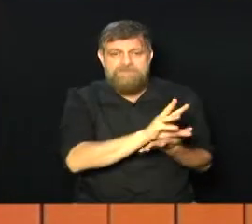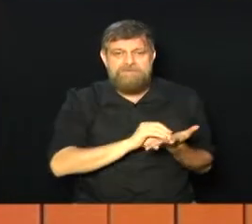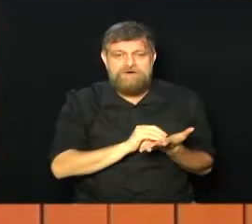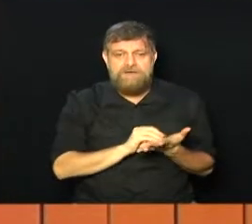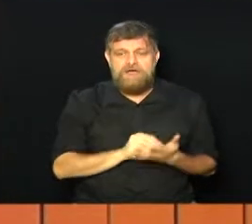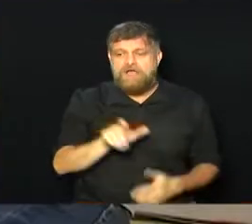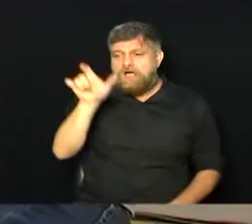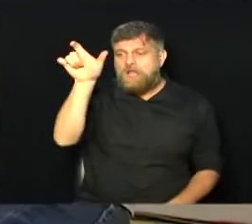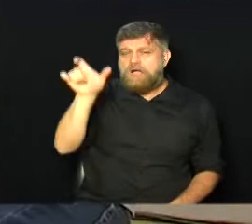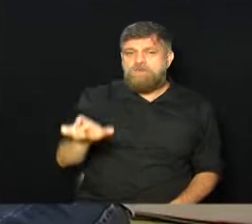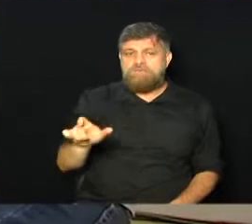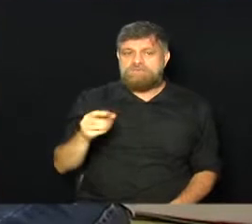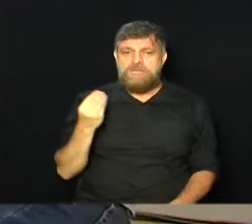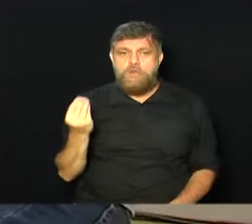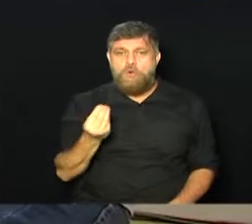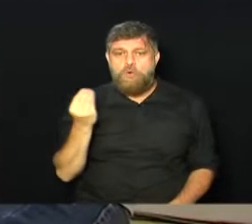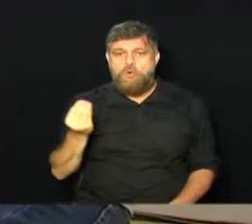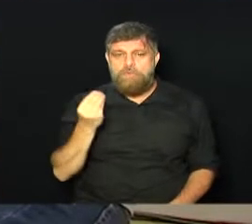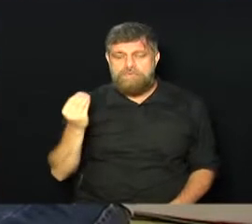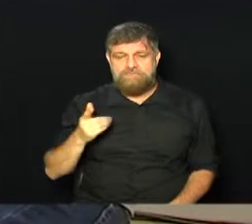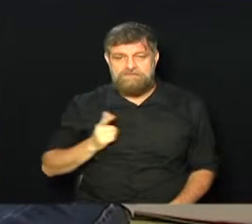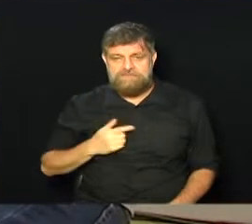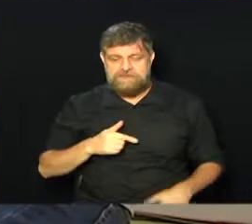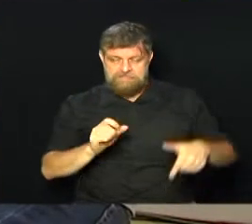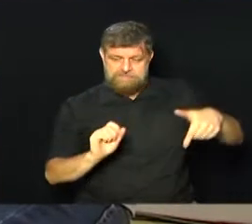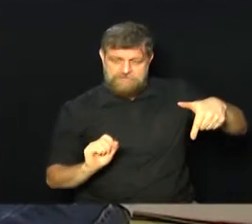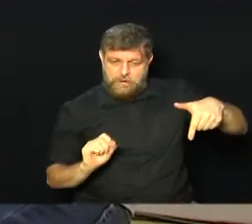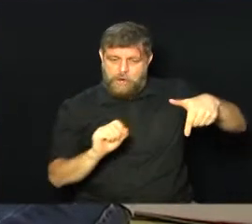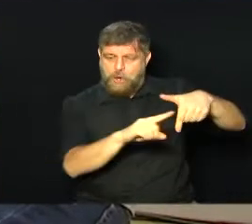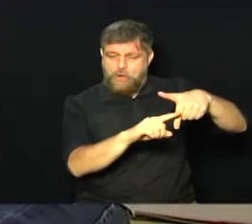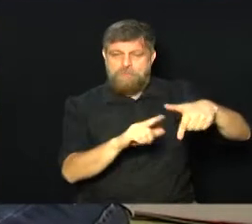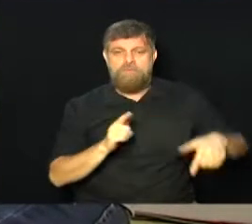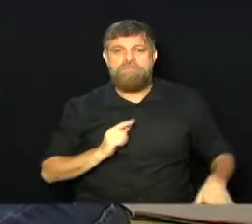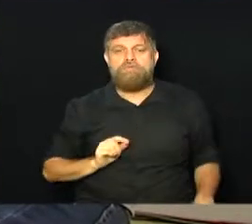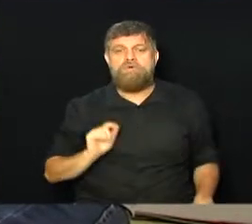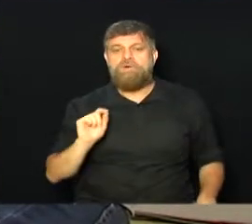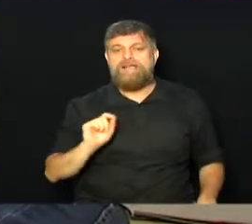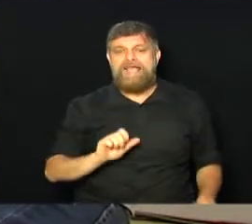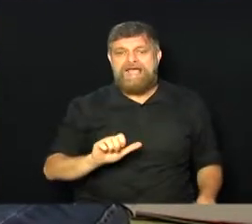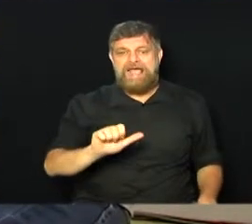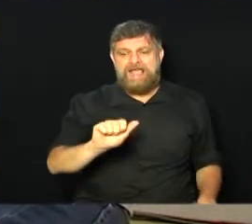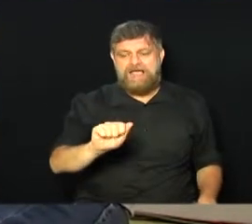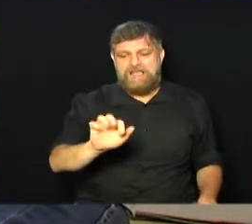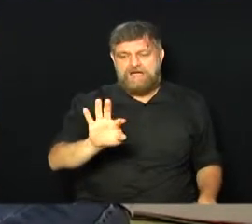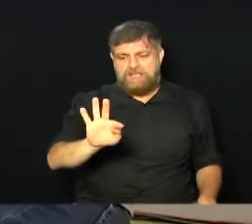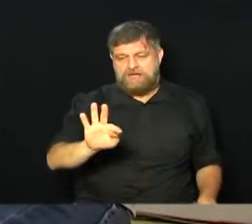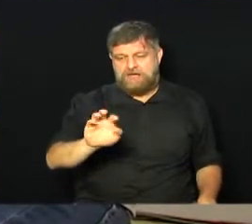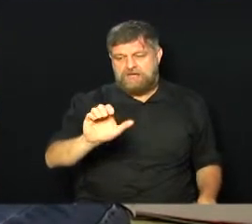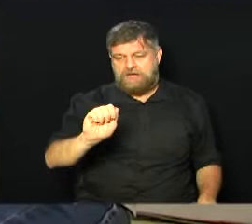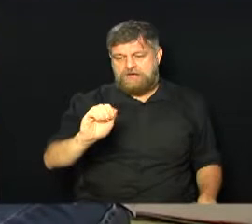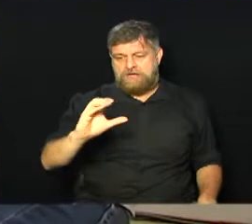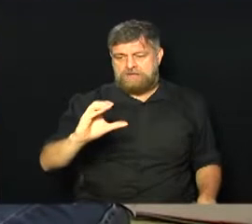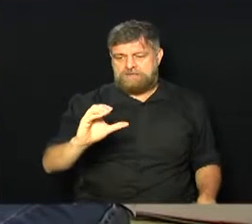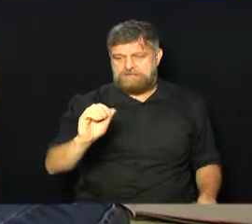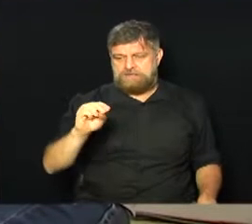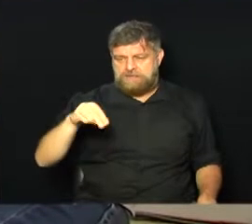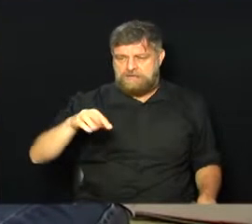atacante? Você que queria fazer gol, tá lá sempre ali na frente? Ou foi algum treinador que viu e mudou a sua posição?